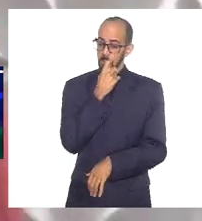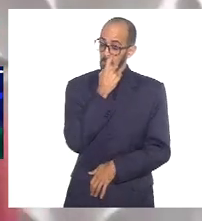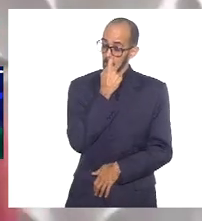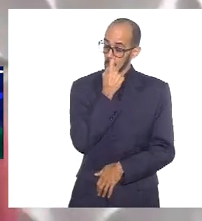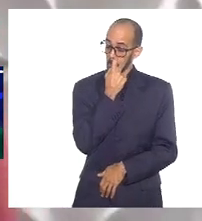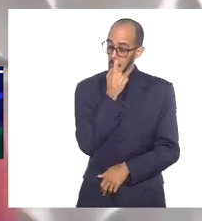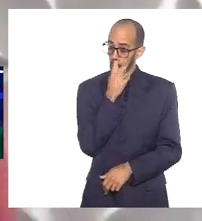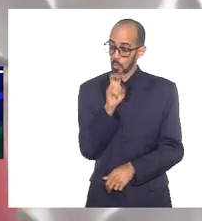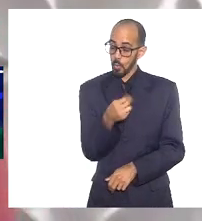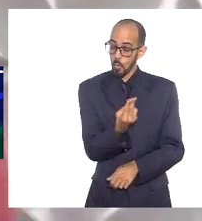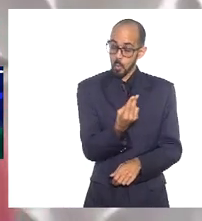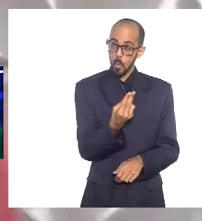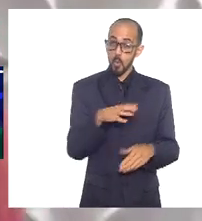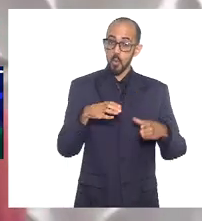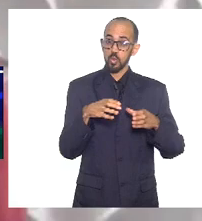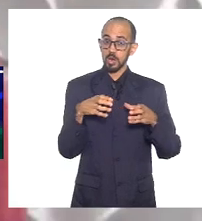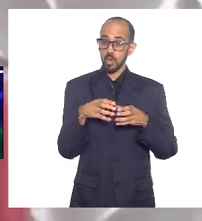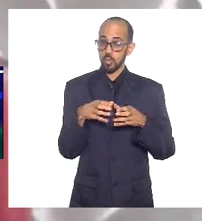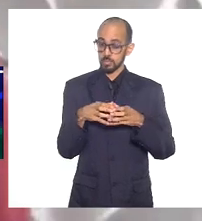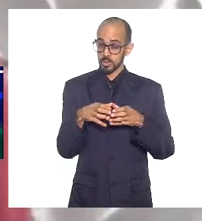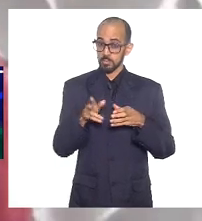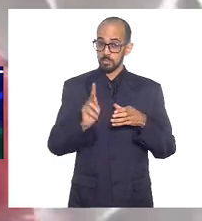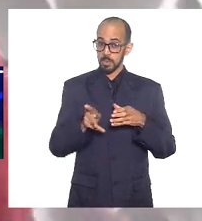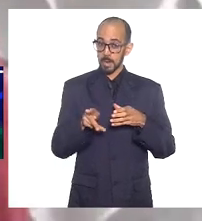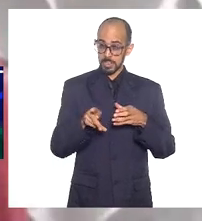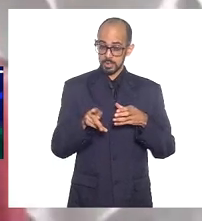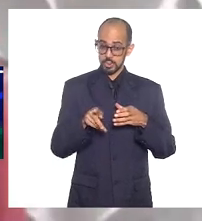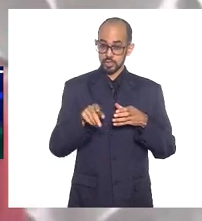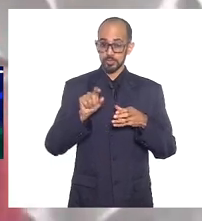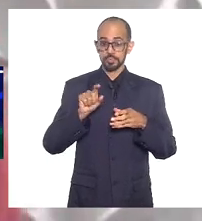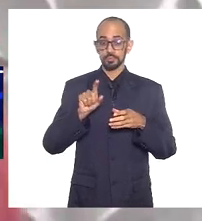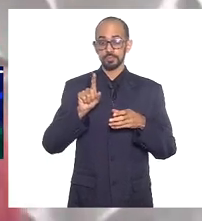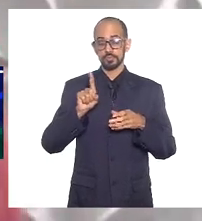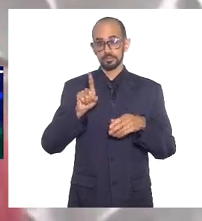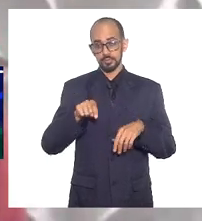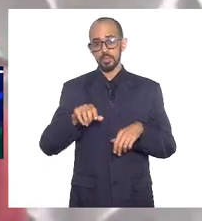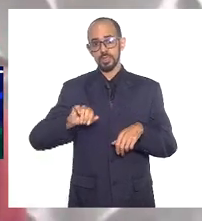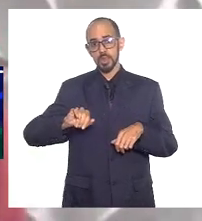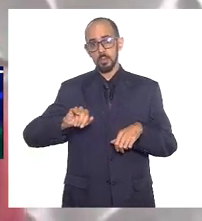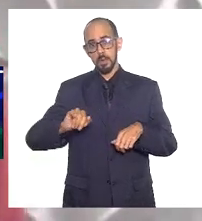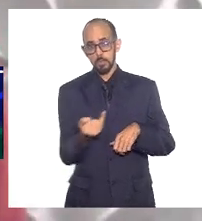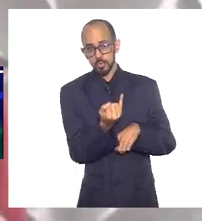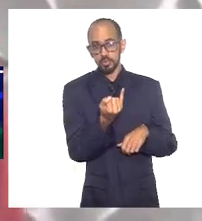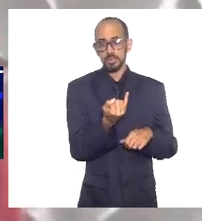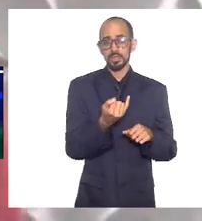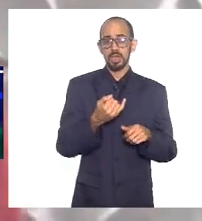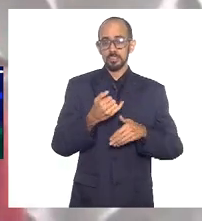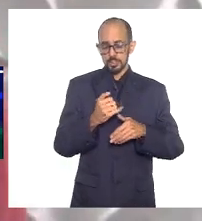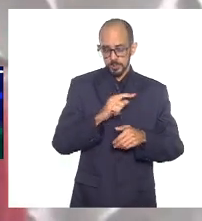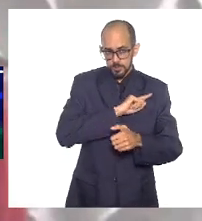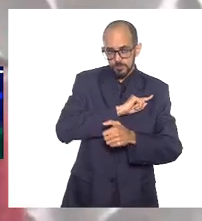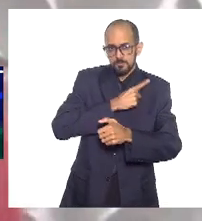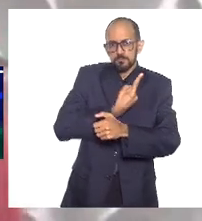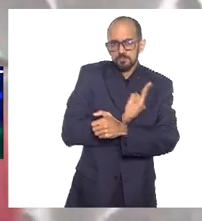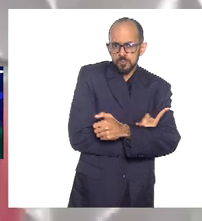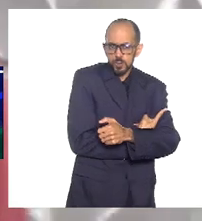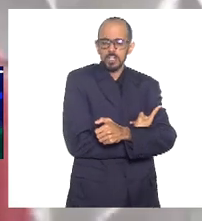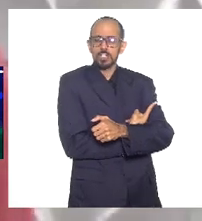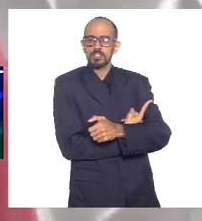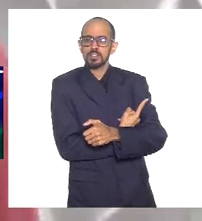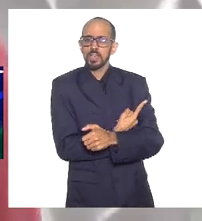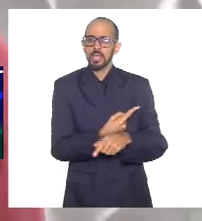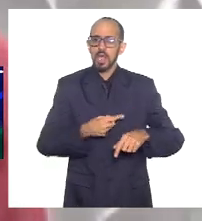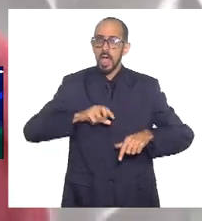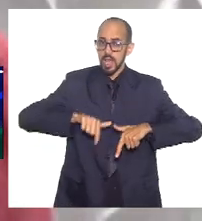ou na comissão permanente é uma oportunidade de fortalecer não só